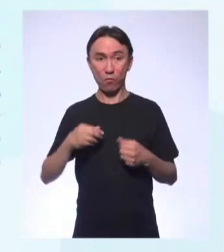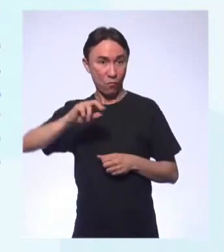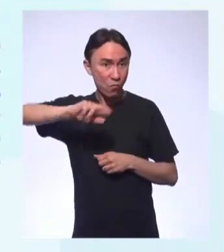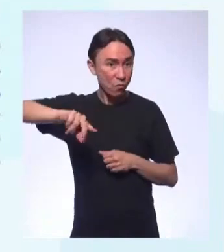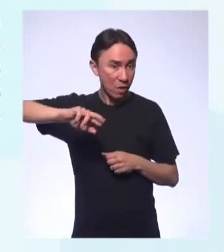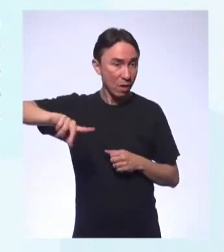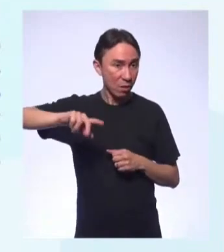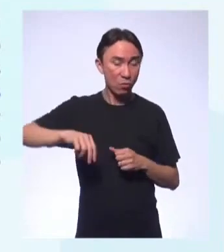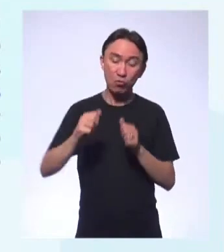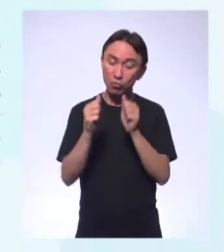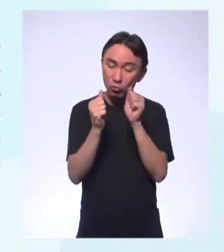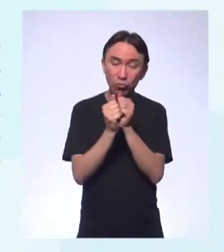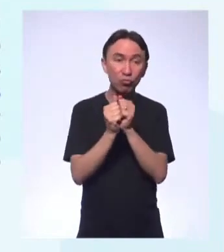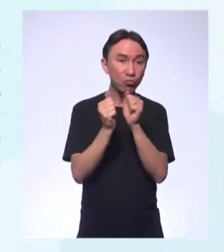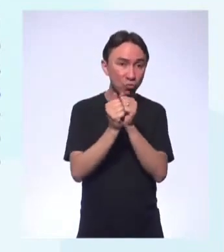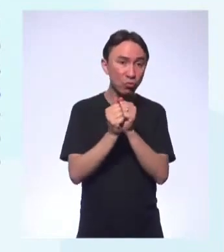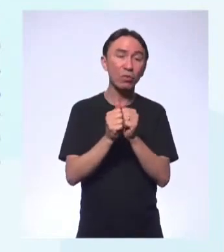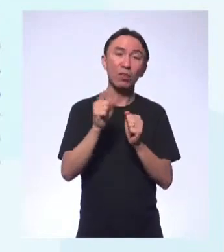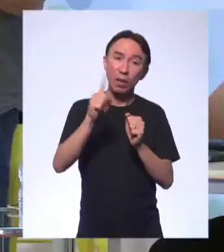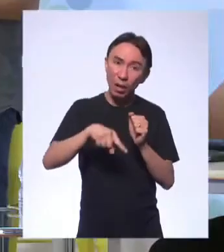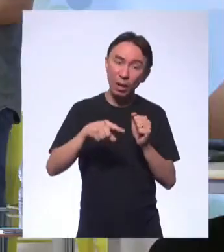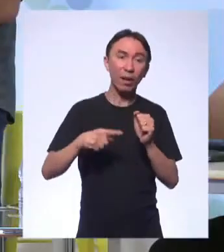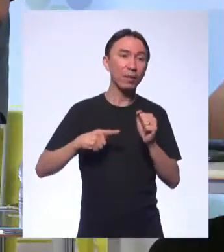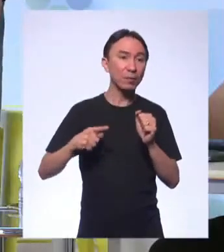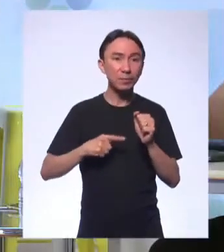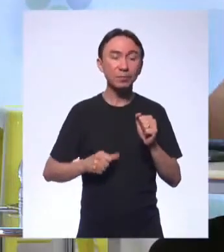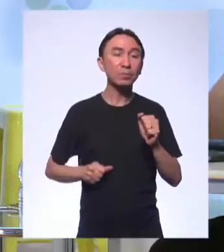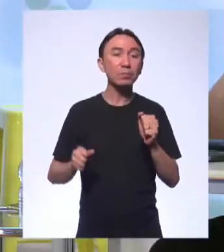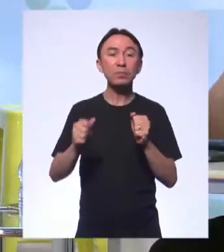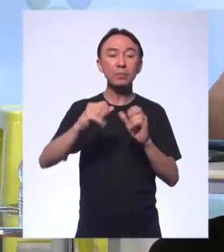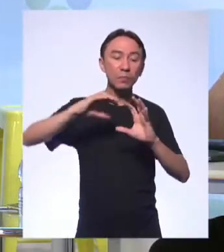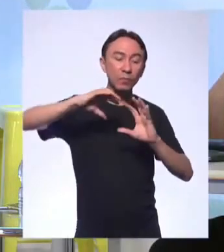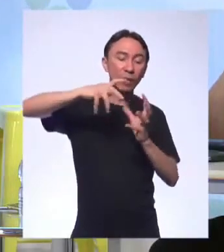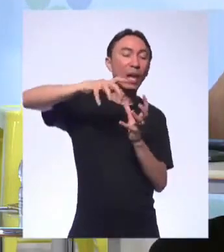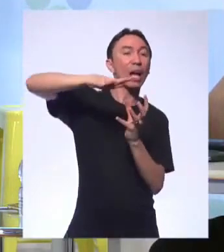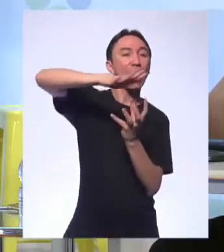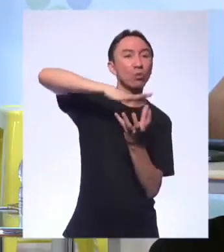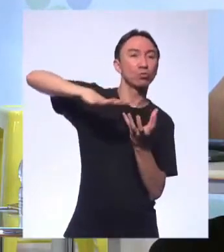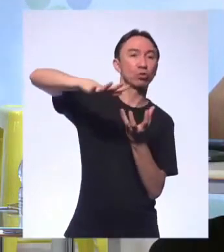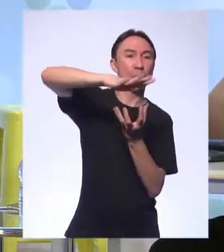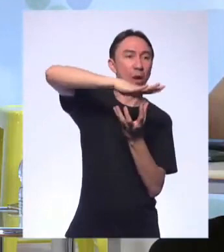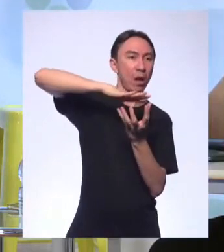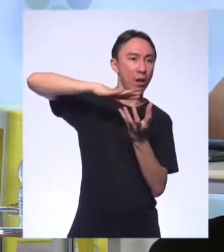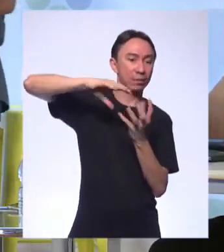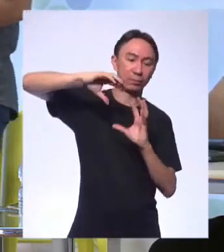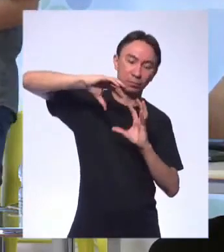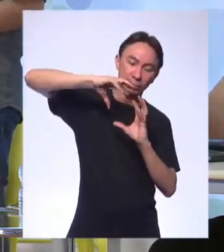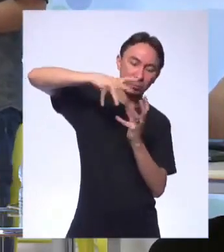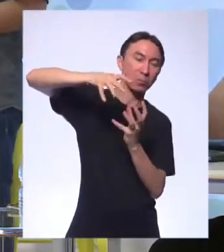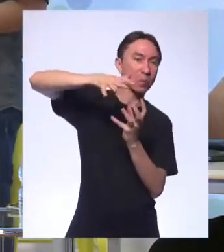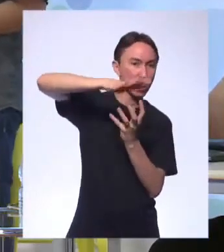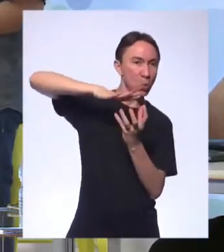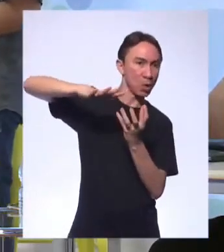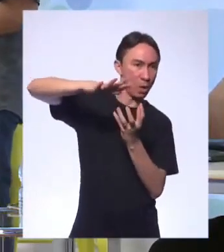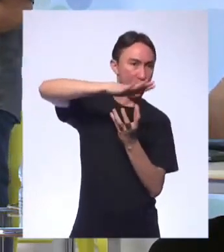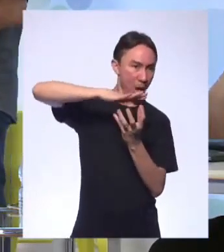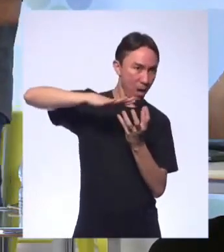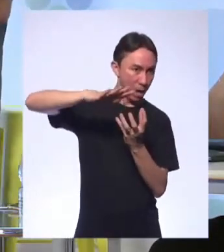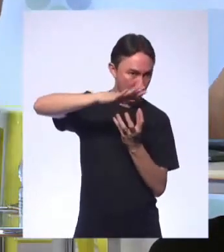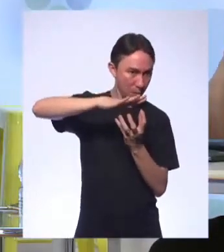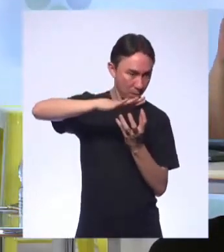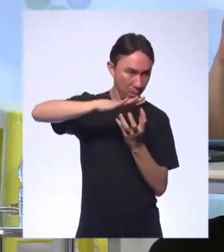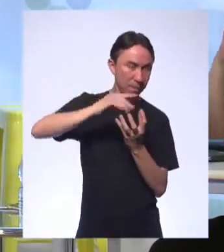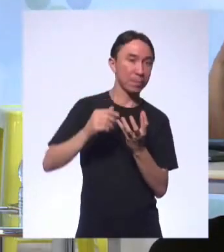vai formar um ecossistema, ok, que vai formar a nossa biosfera. E é por meio desse